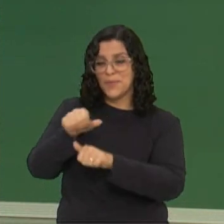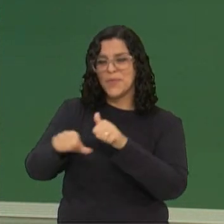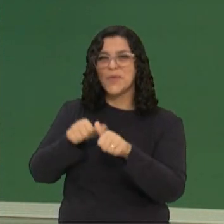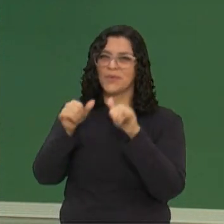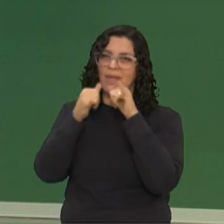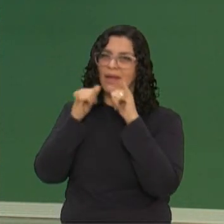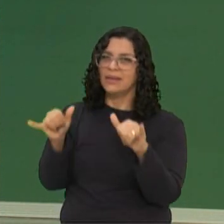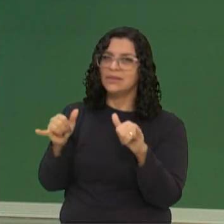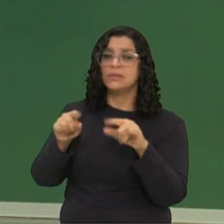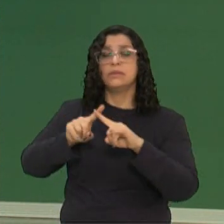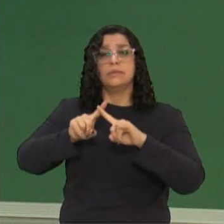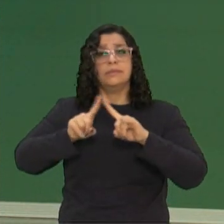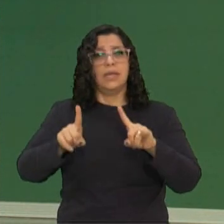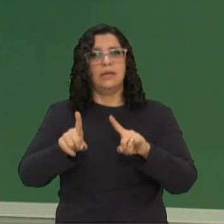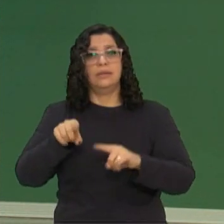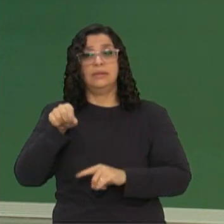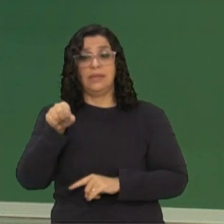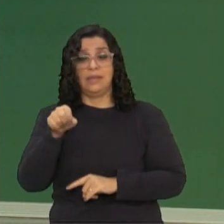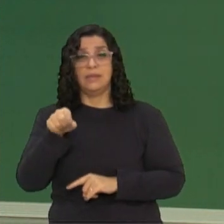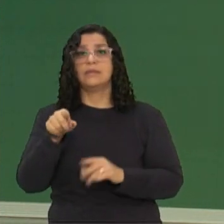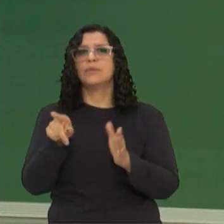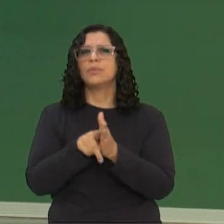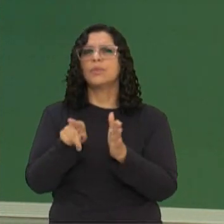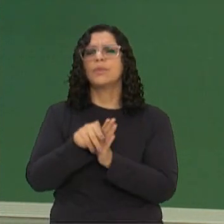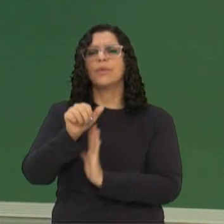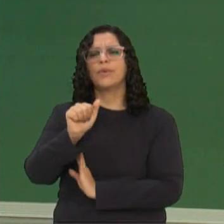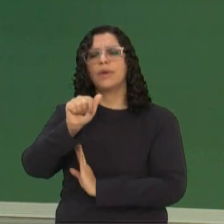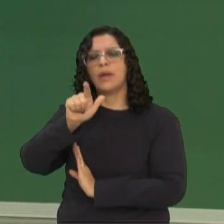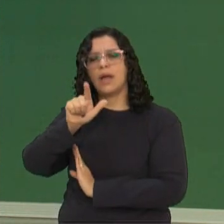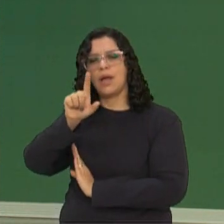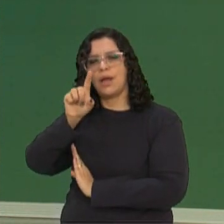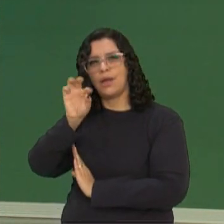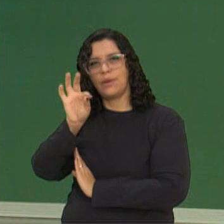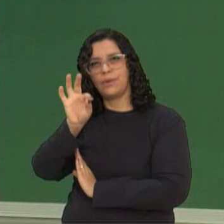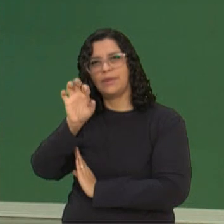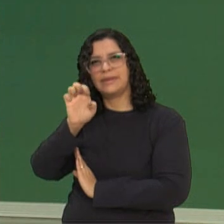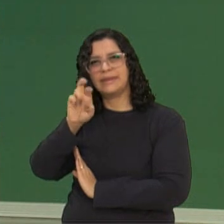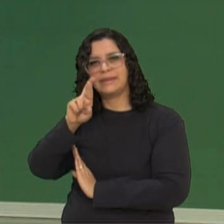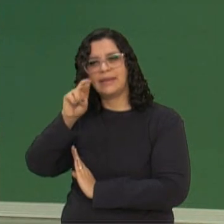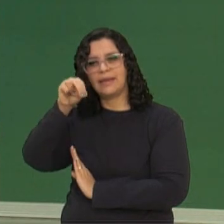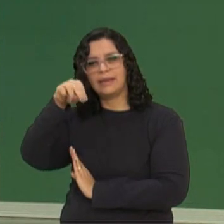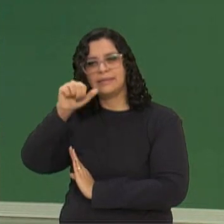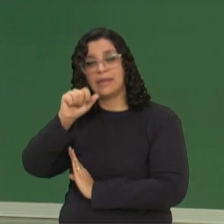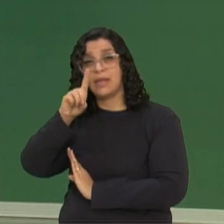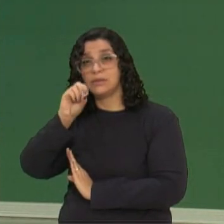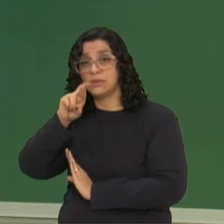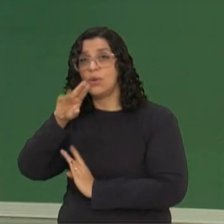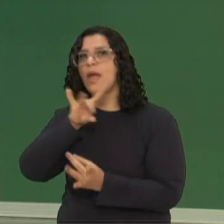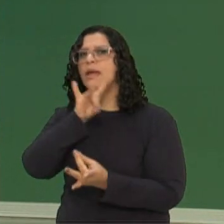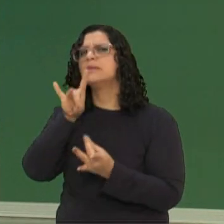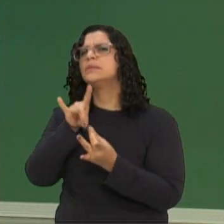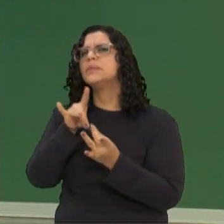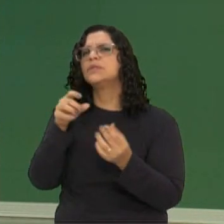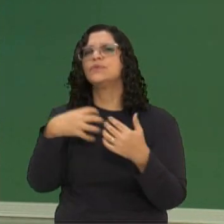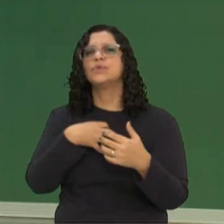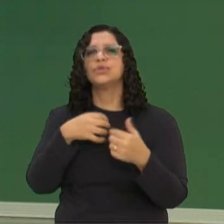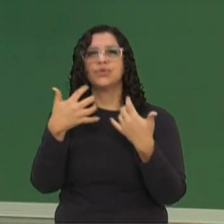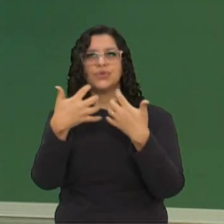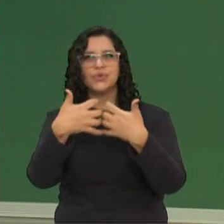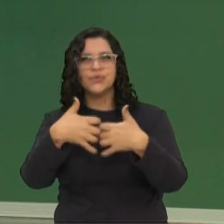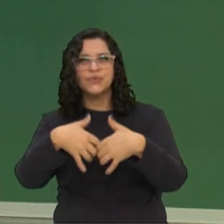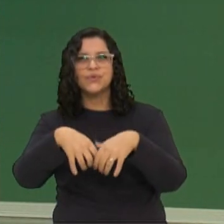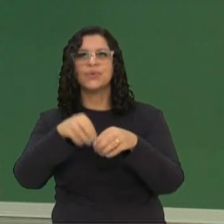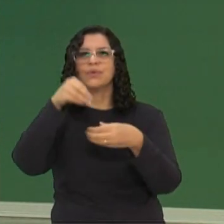elétrica, mas o alternador, ele tem um funcionamento um pouquinho específico ali dentro dos carros,